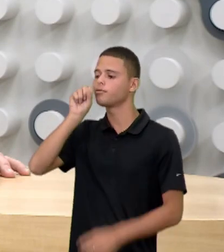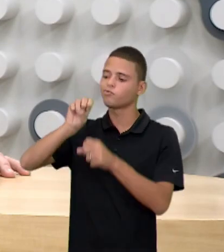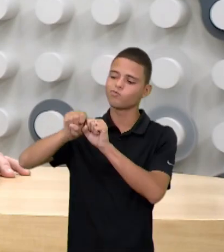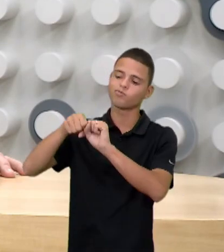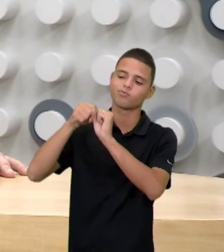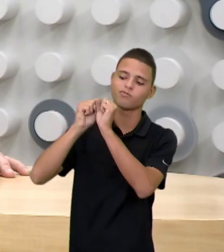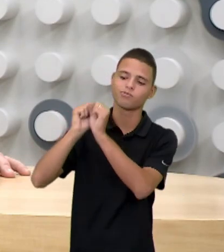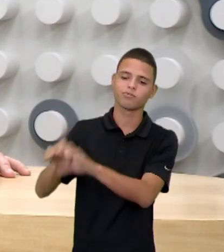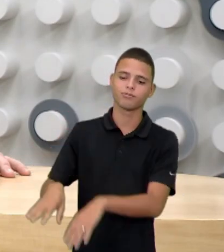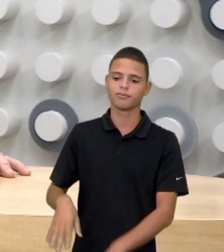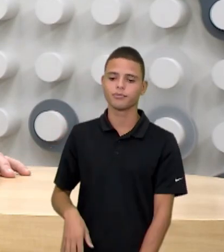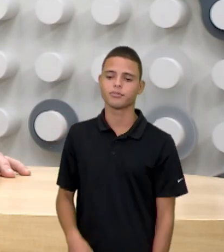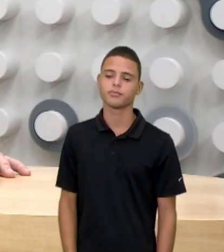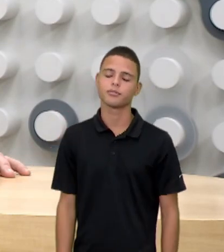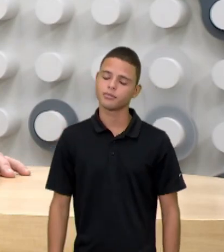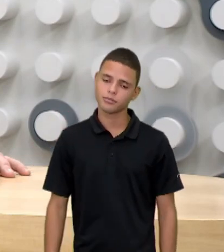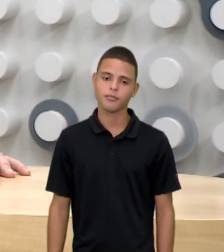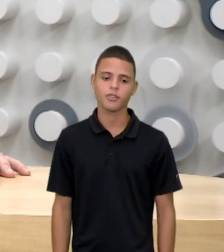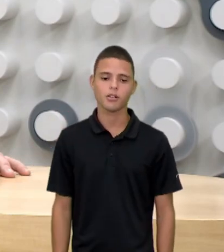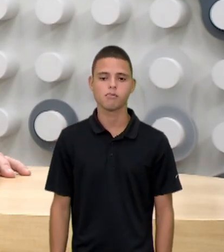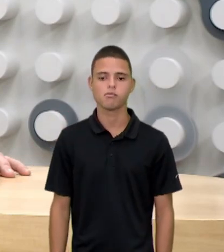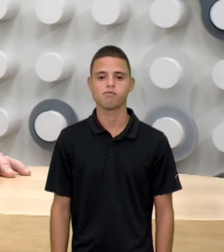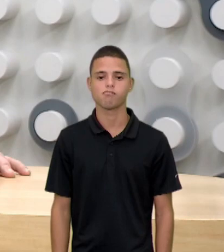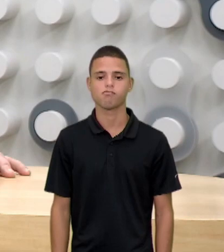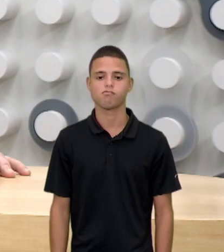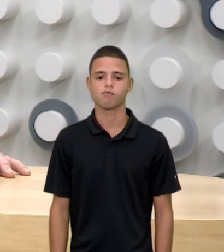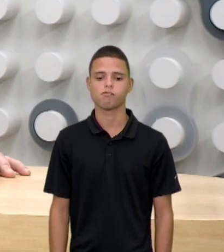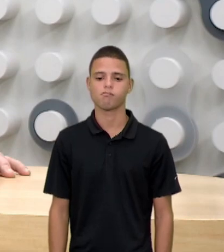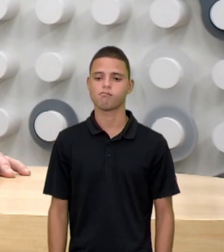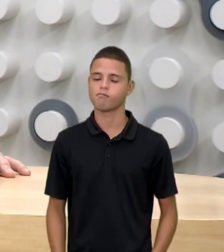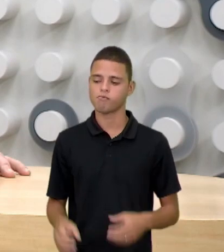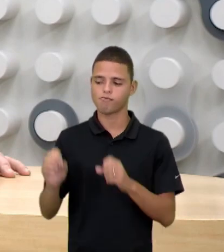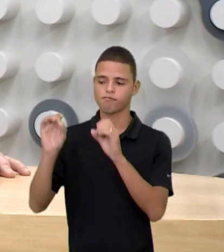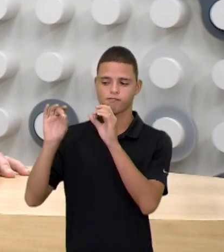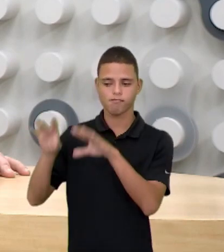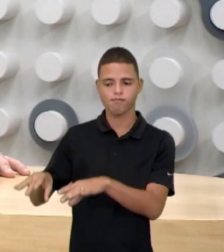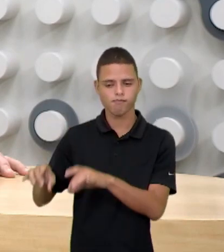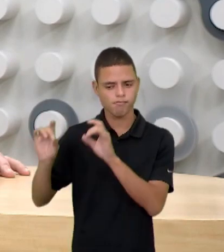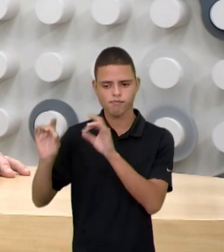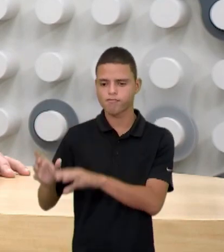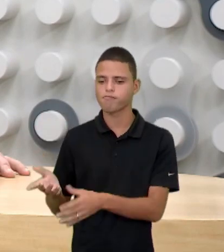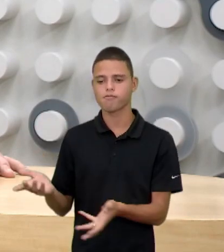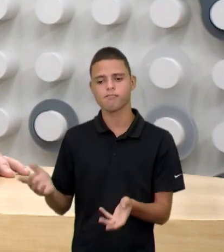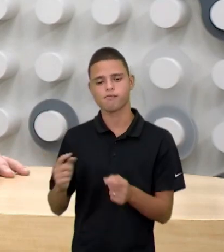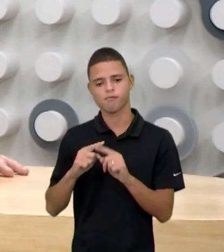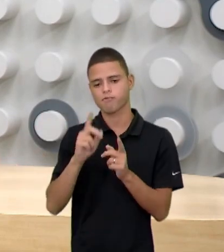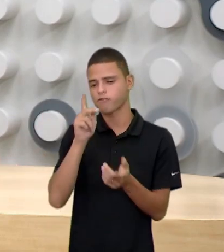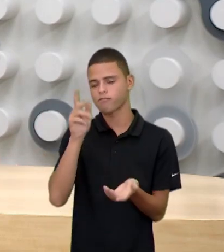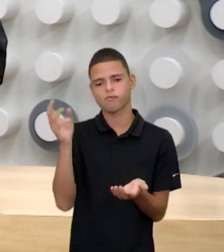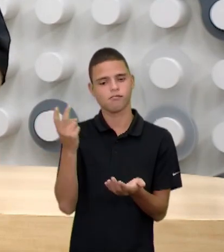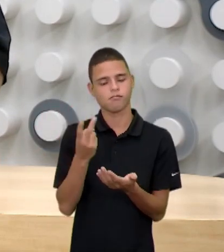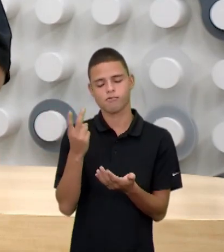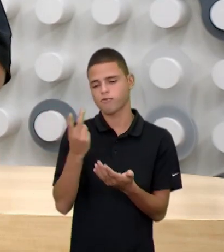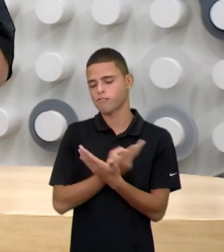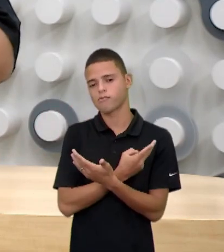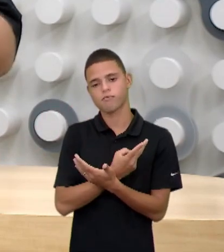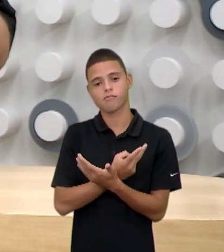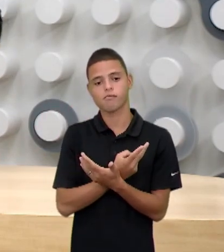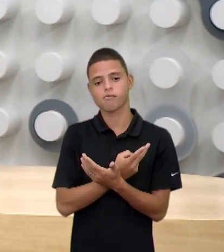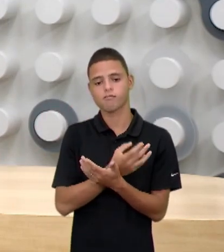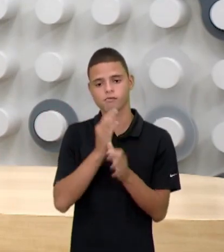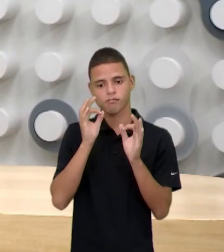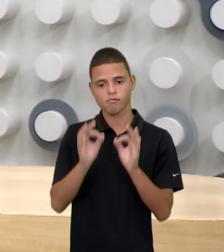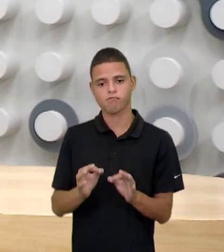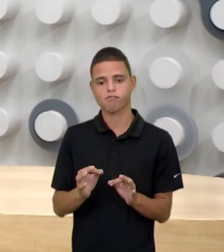tem o pessoal lá que pega a latinha, né, para sobreviver, né, para o seu dia a dia, mas não é o certo. O negócio é levar lá,